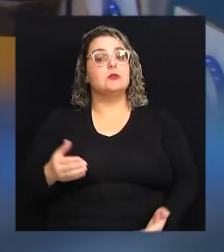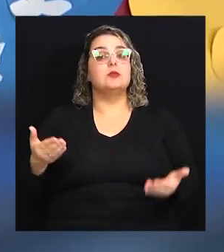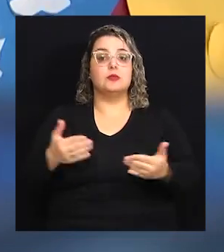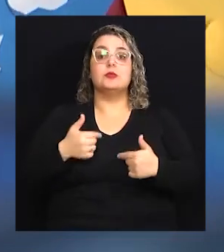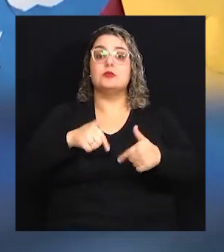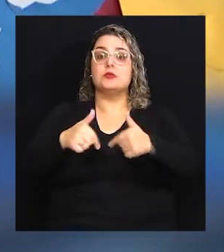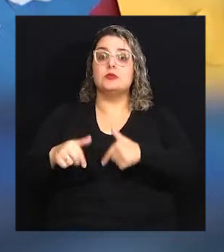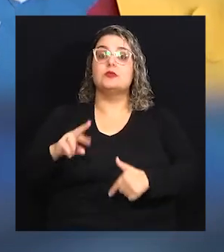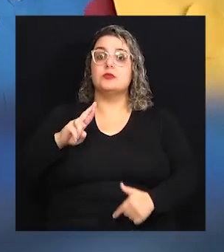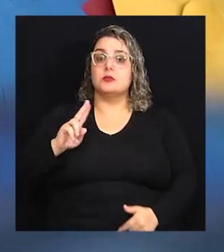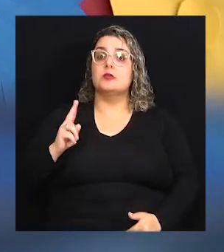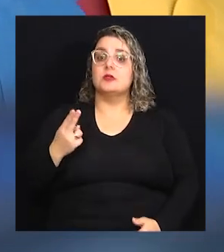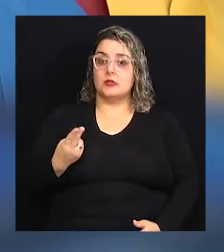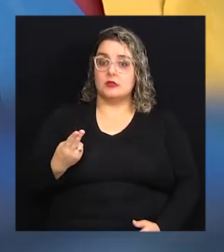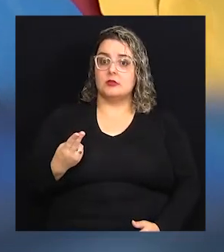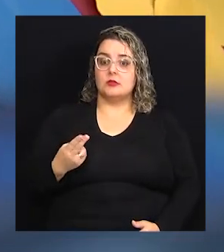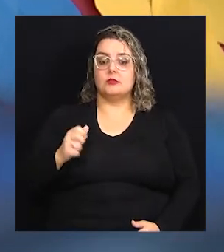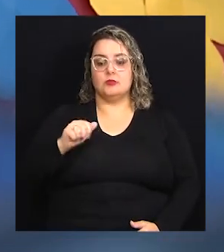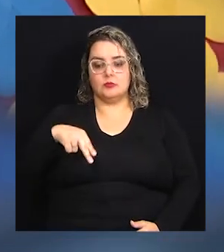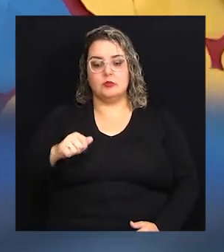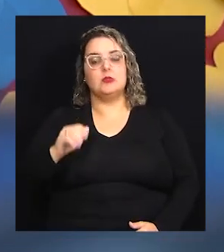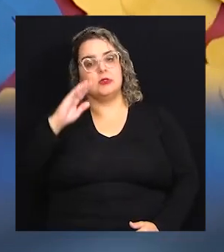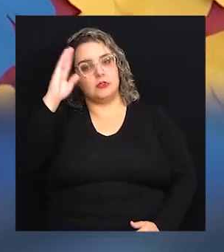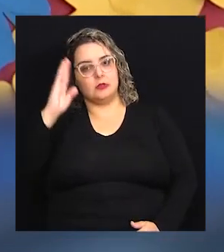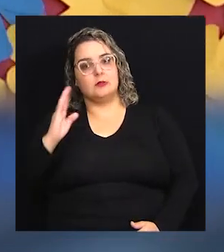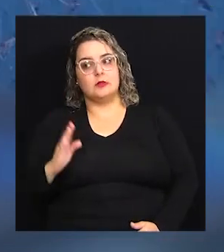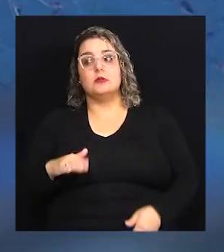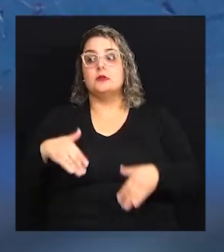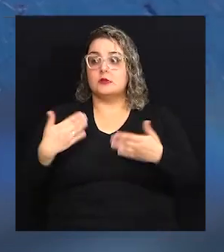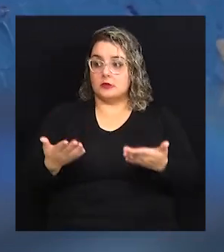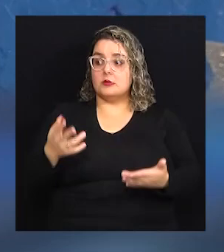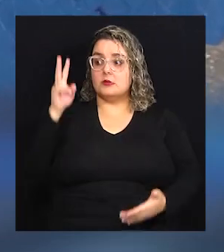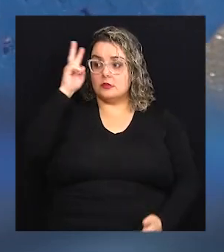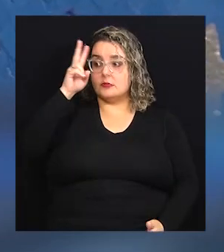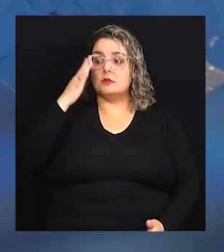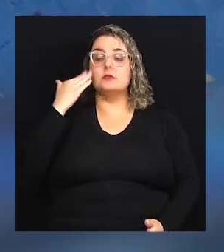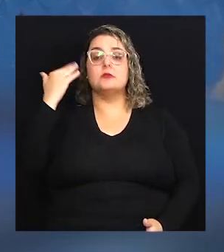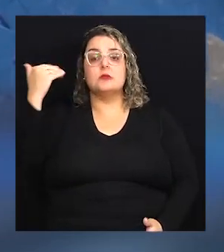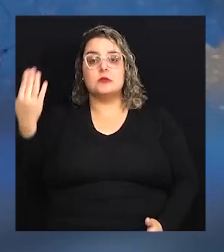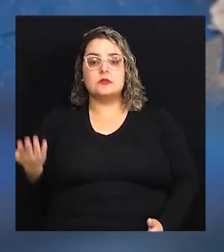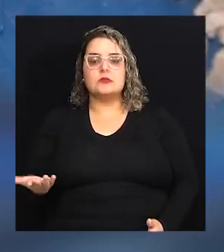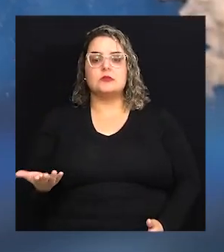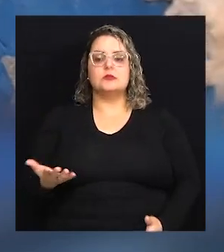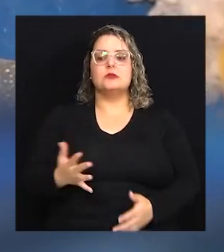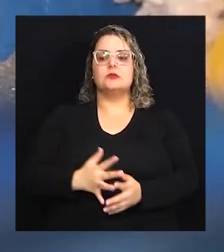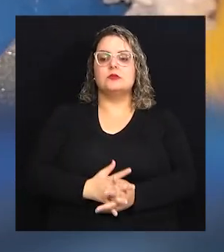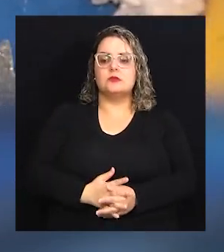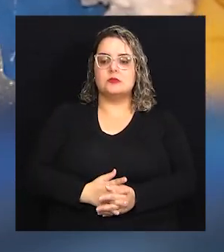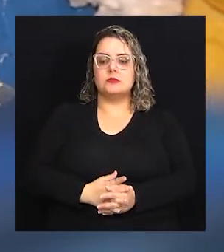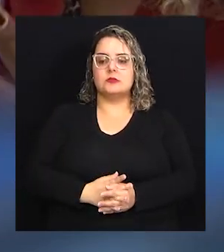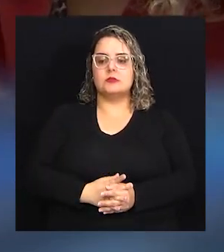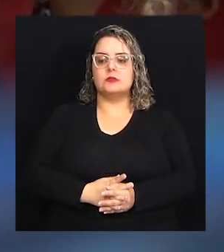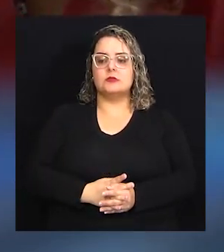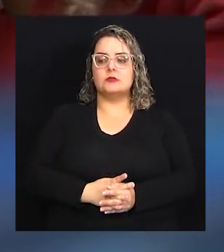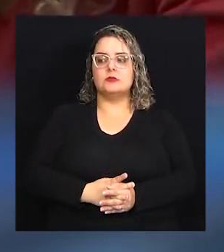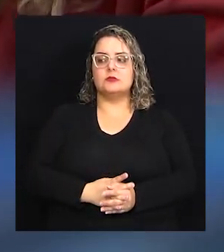Trilhando e hoje ela trabalha no RH do ANA Brasil. Então, são histórias de sucesso.